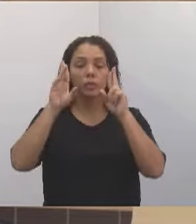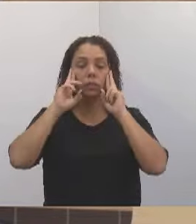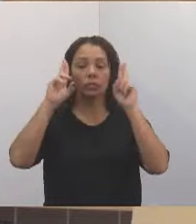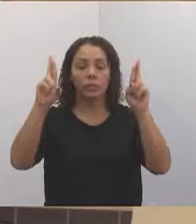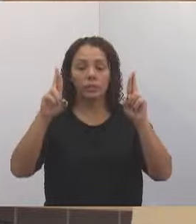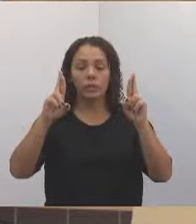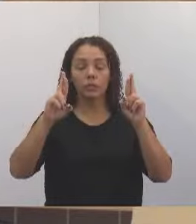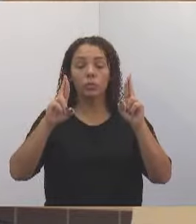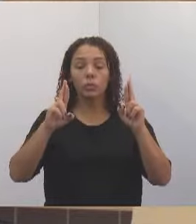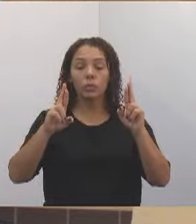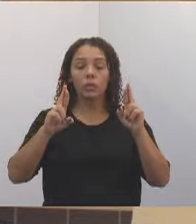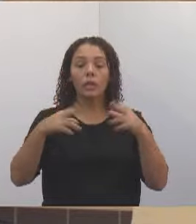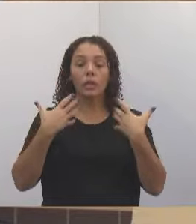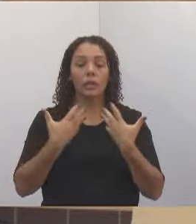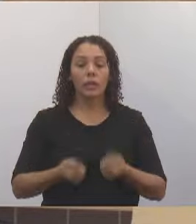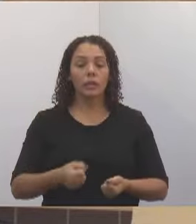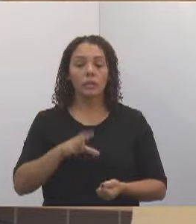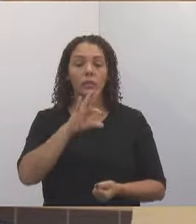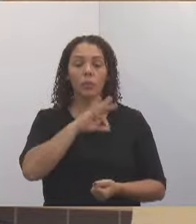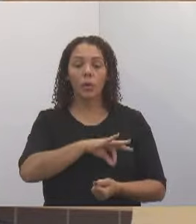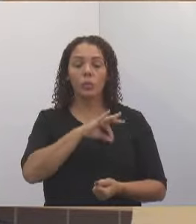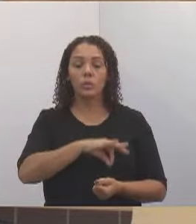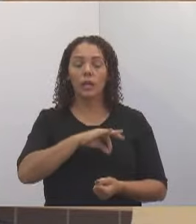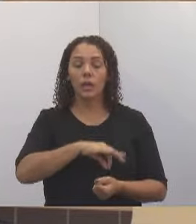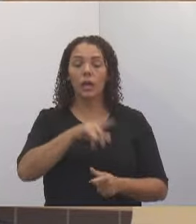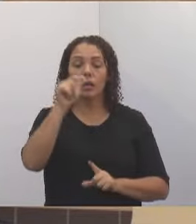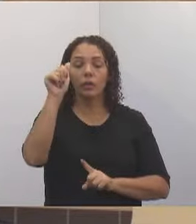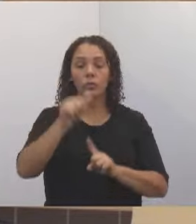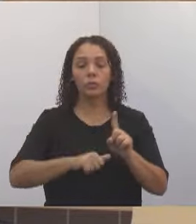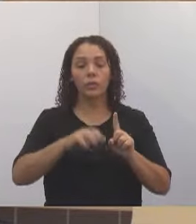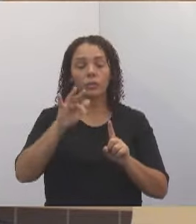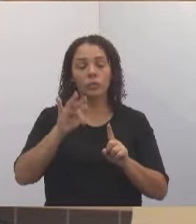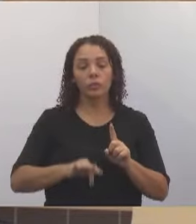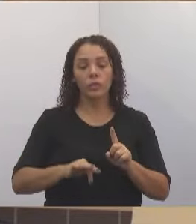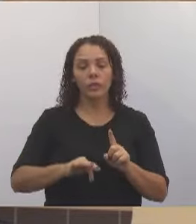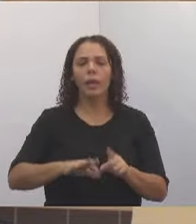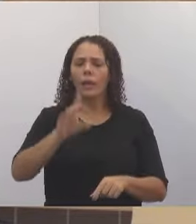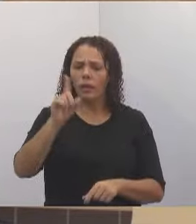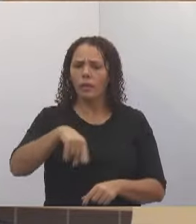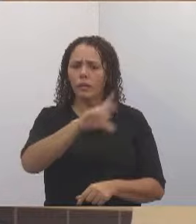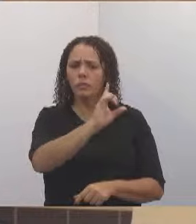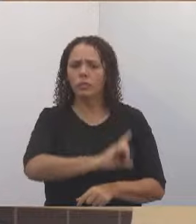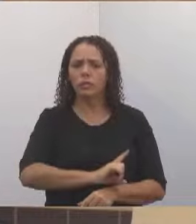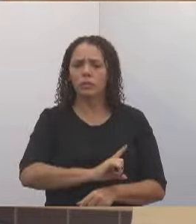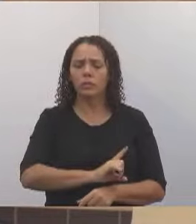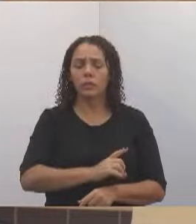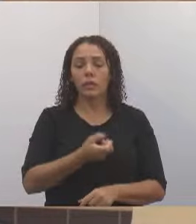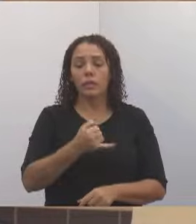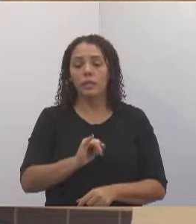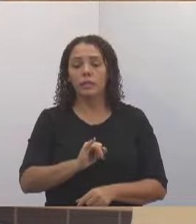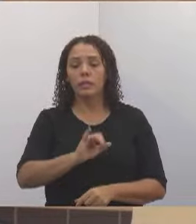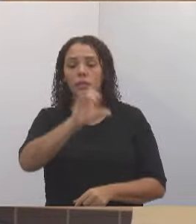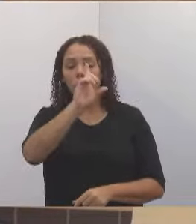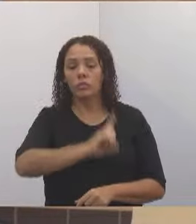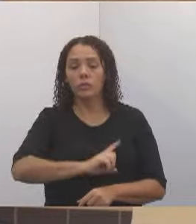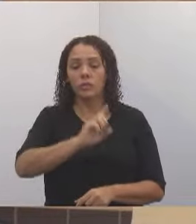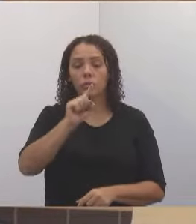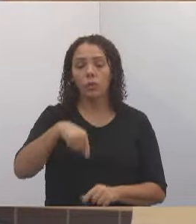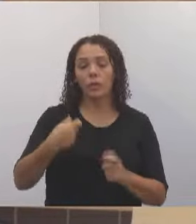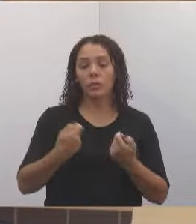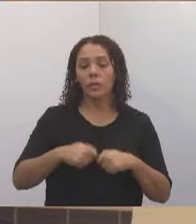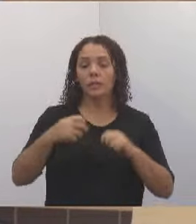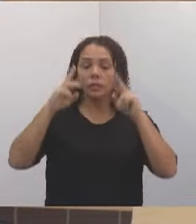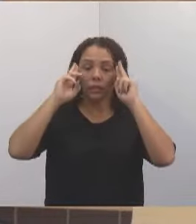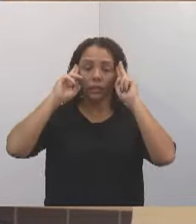respeitados. E receber o seu salário no final do mês é um direito. E se é um direito, precisa